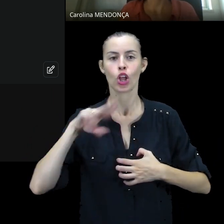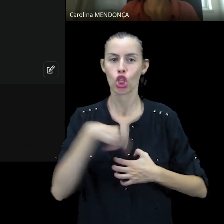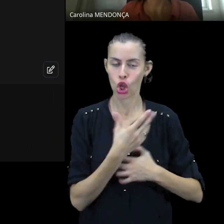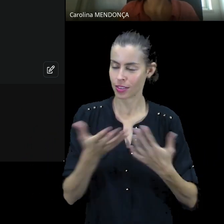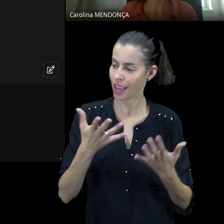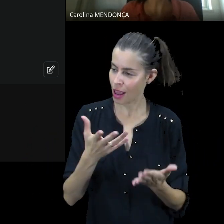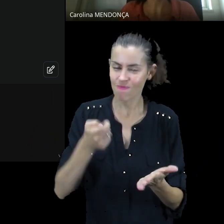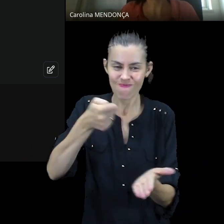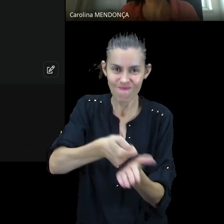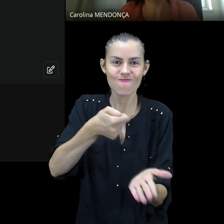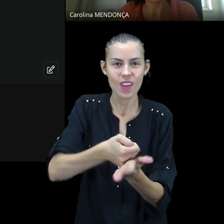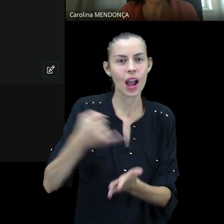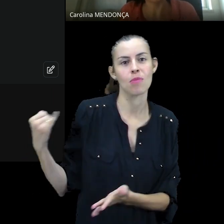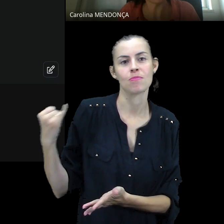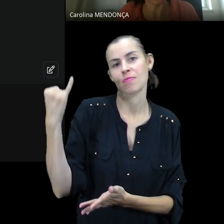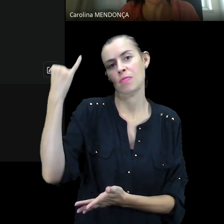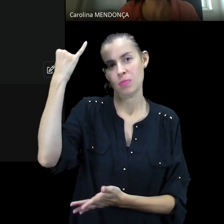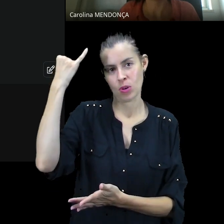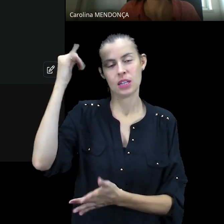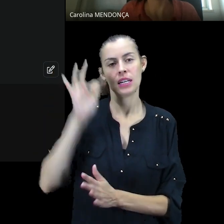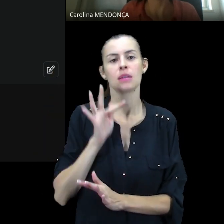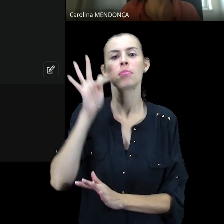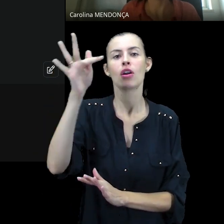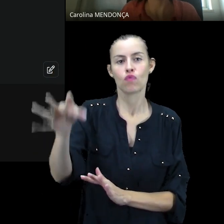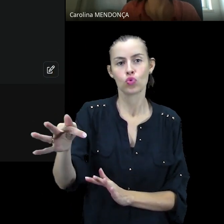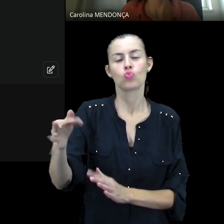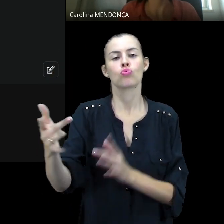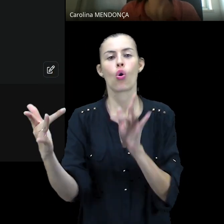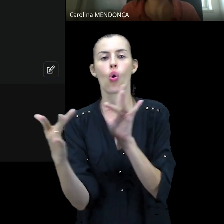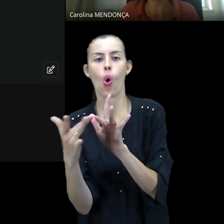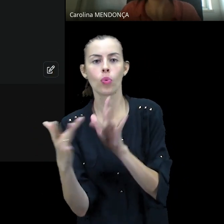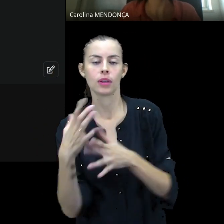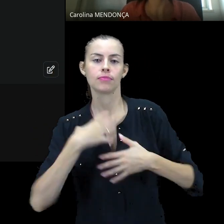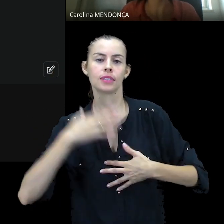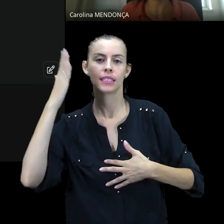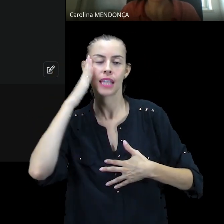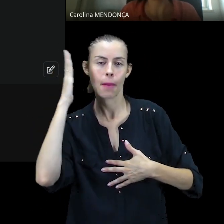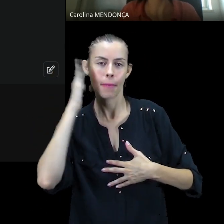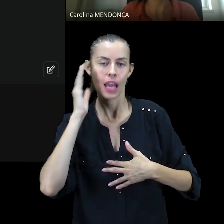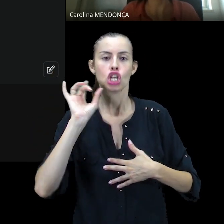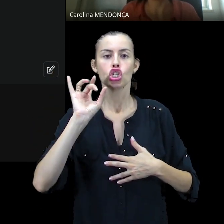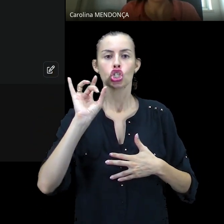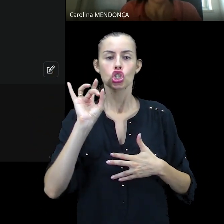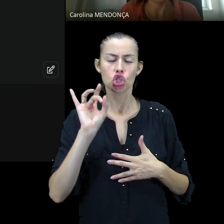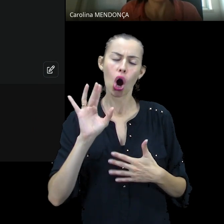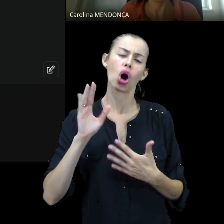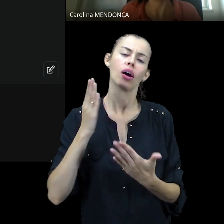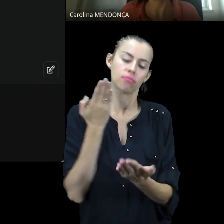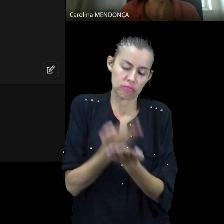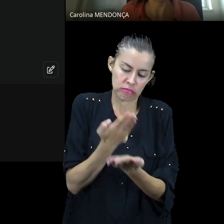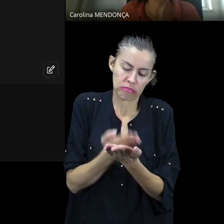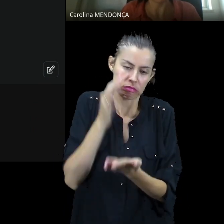acontecendo, da formação para a cidadania, dos direitos humanos, educação ambiental